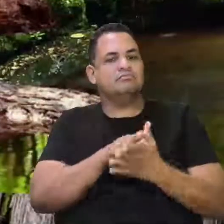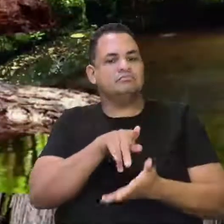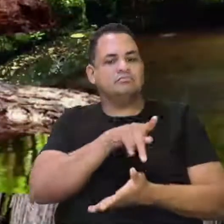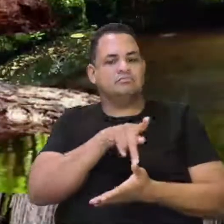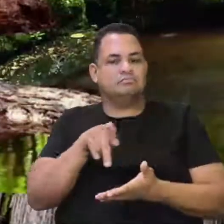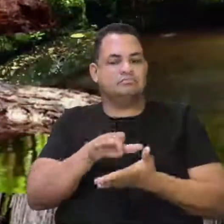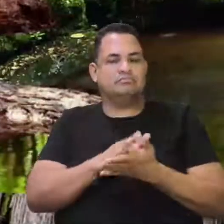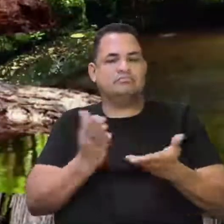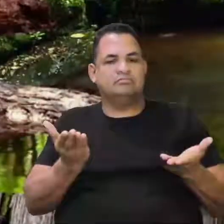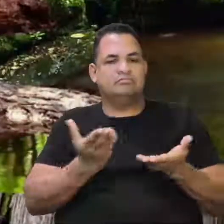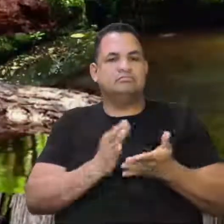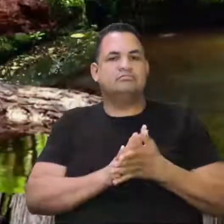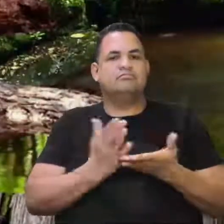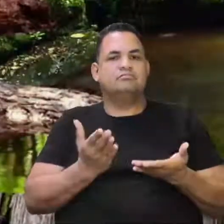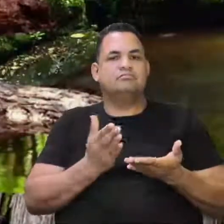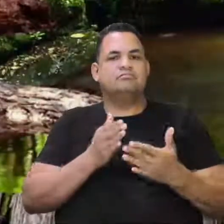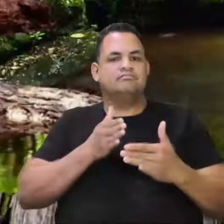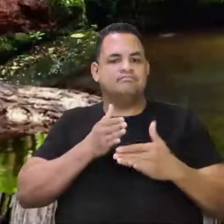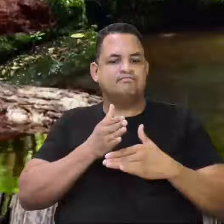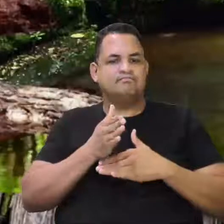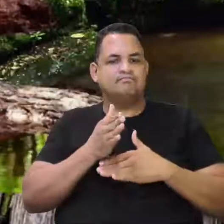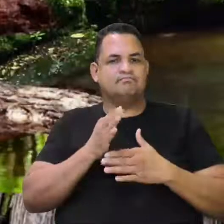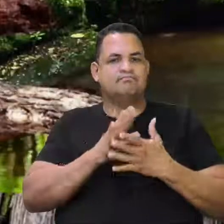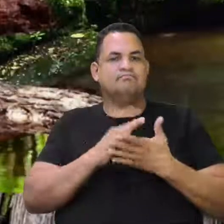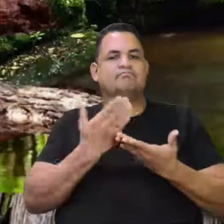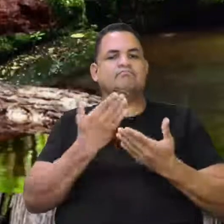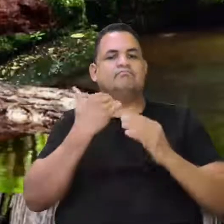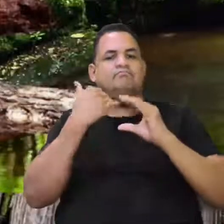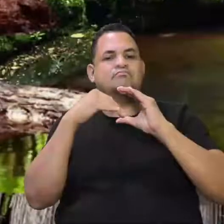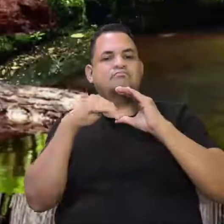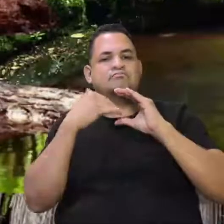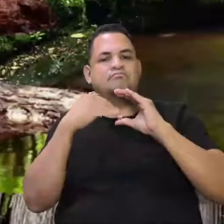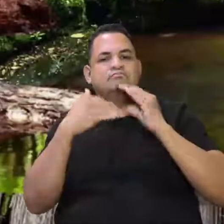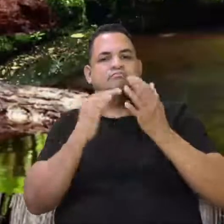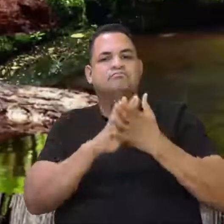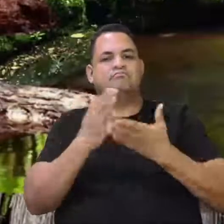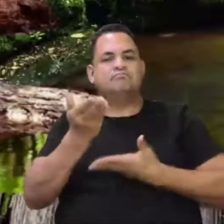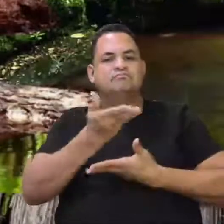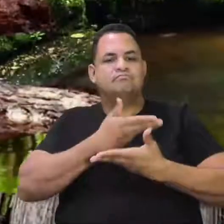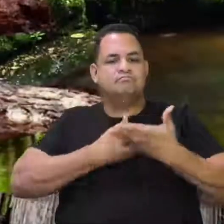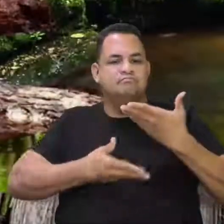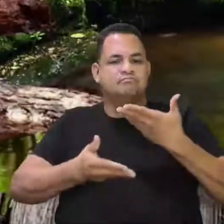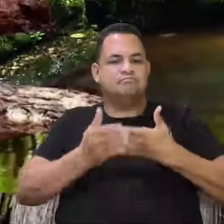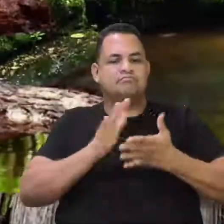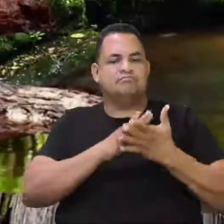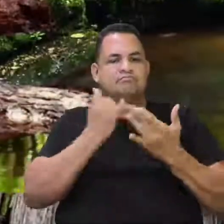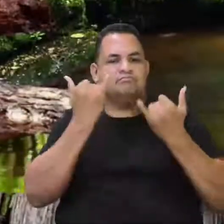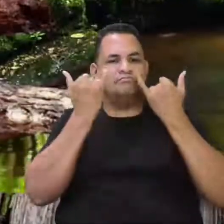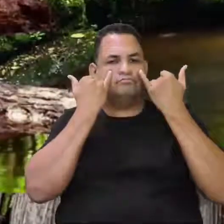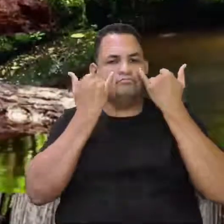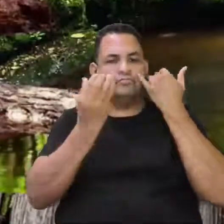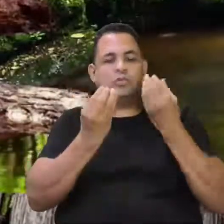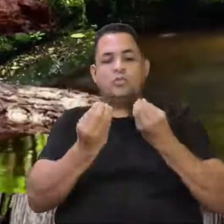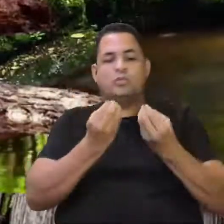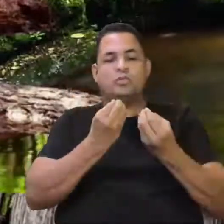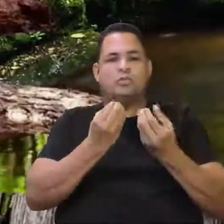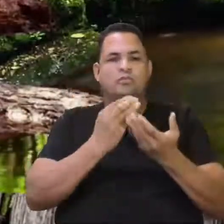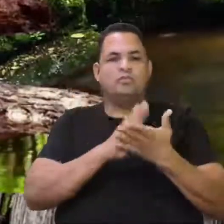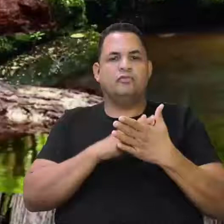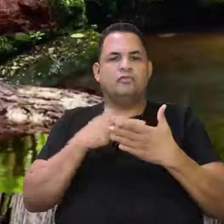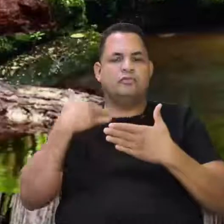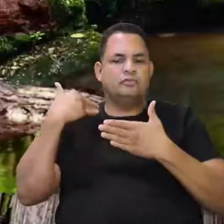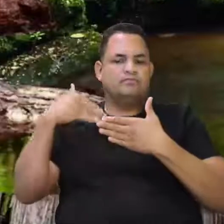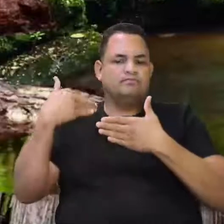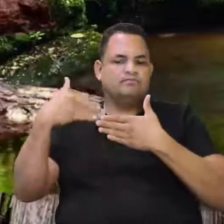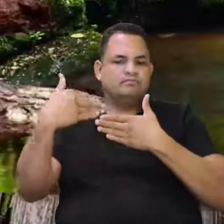professor presencial, para que ele entre, né, em contato aí com a gente, para a gente trocar algumas informações de como foi o andamento